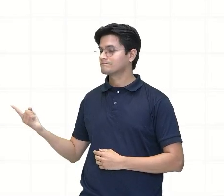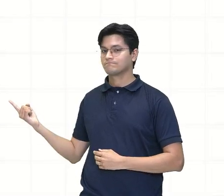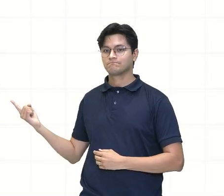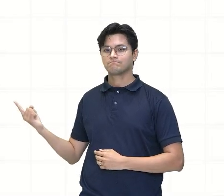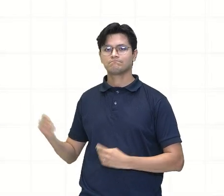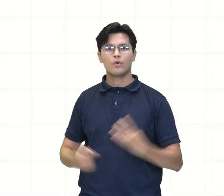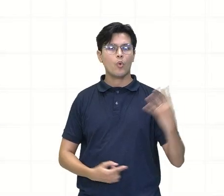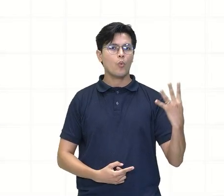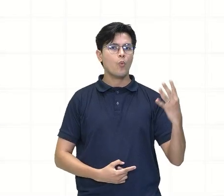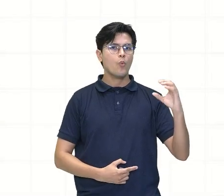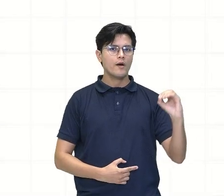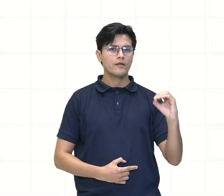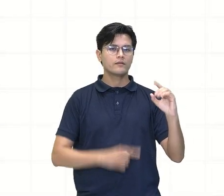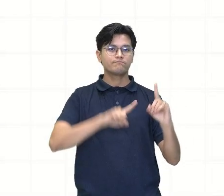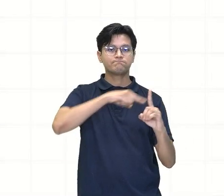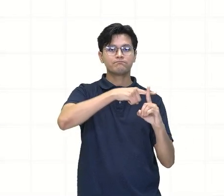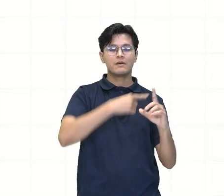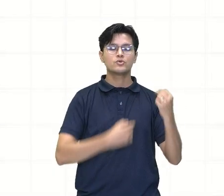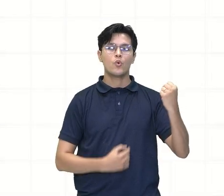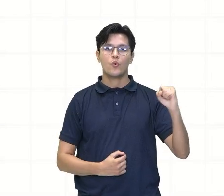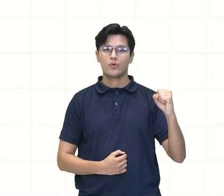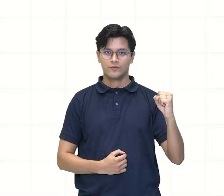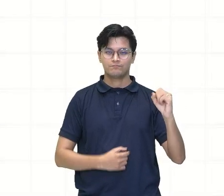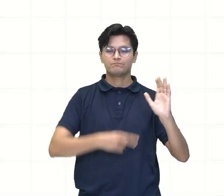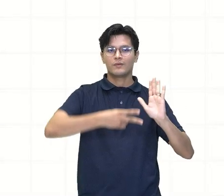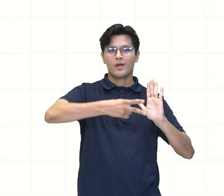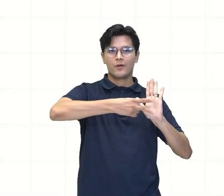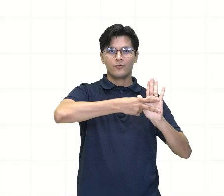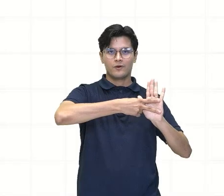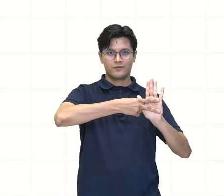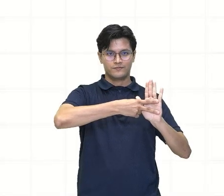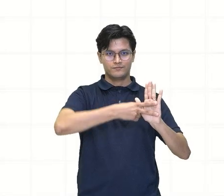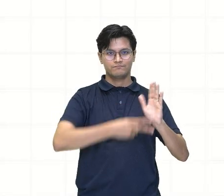E agora 40 mais 8, eu vou chegar em